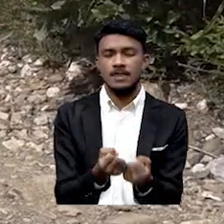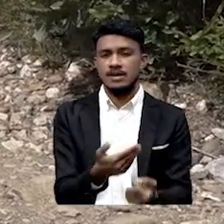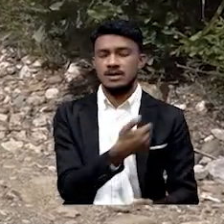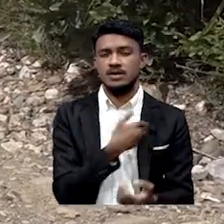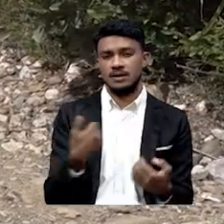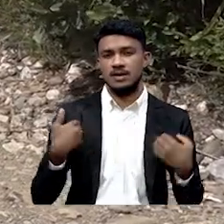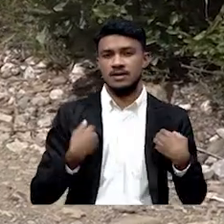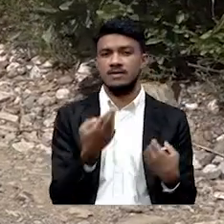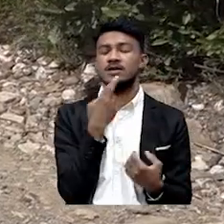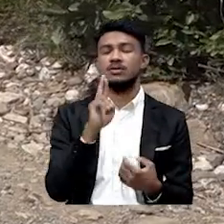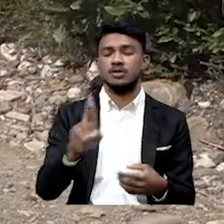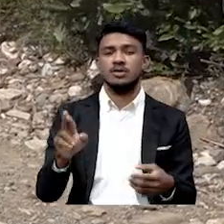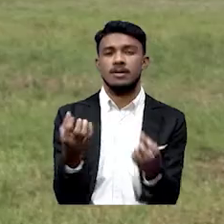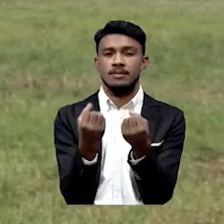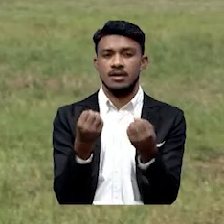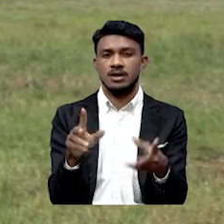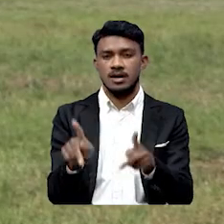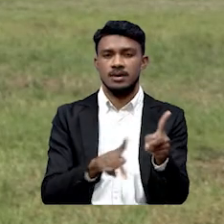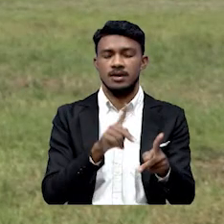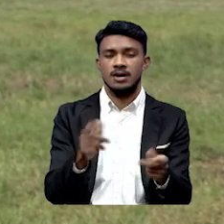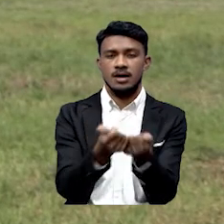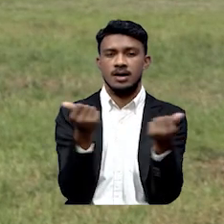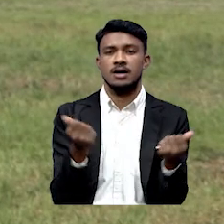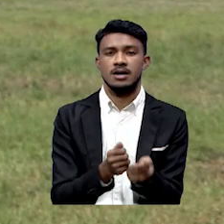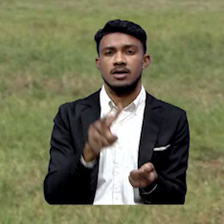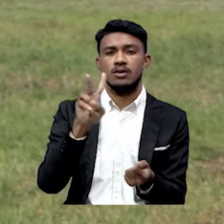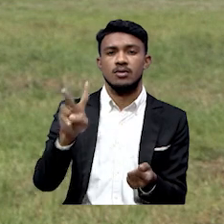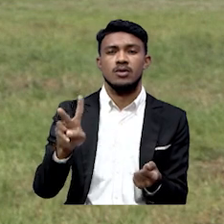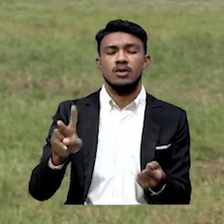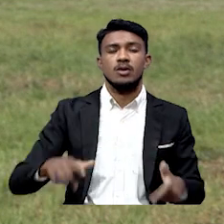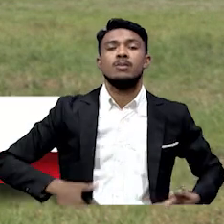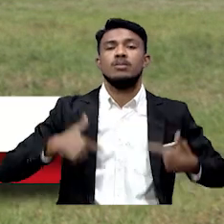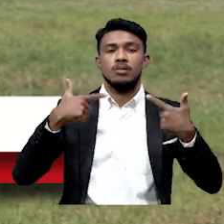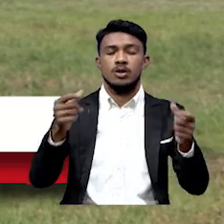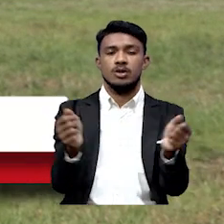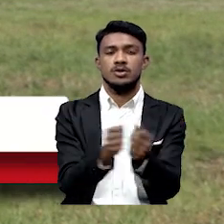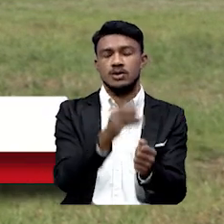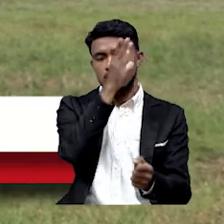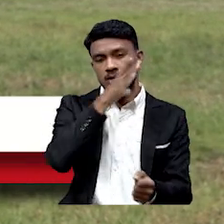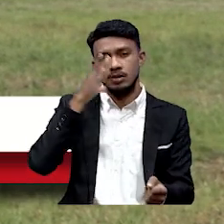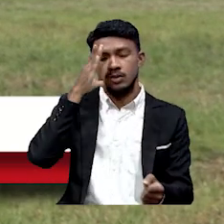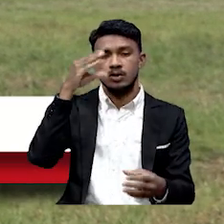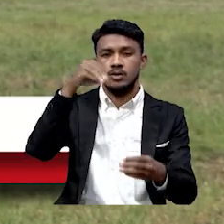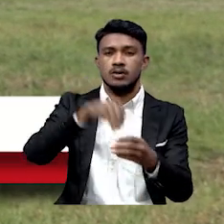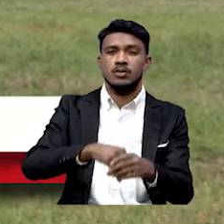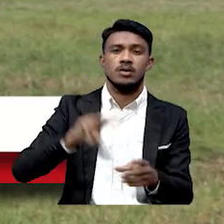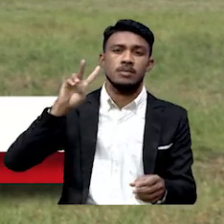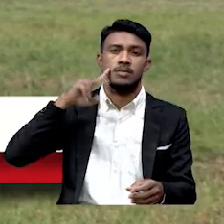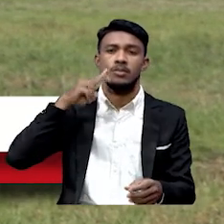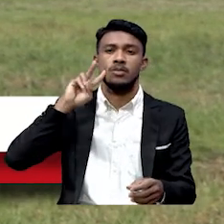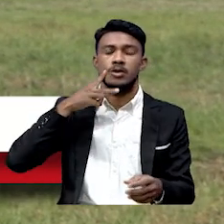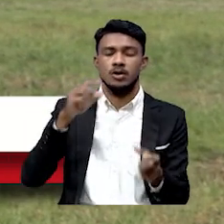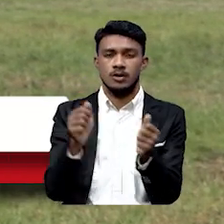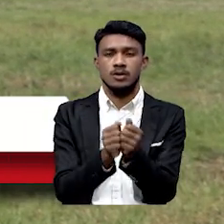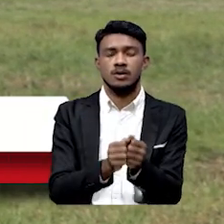resposta. Maioria comunidade e aldeia ruana mora em vida agricultura, sira kuda modo. Sira iha mercadoria, o coletor na mesma